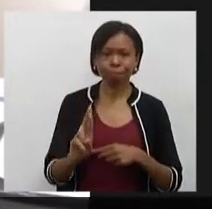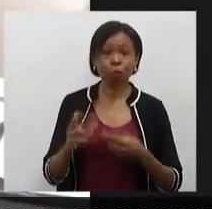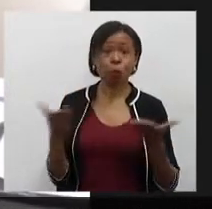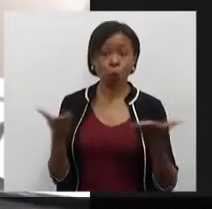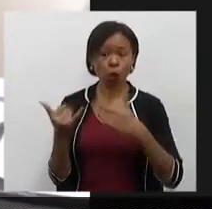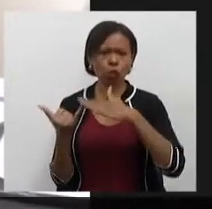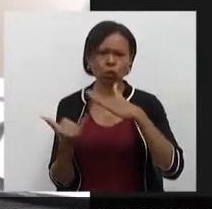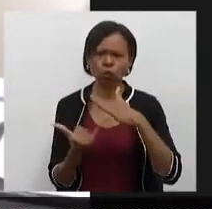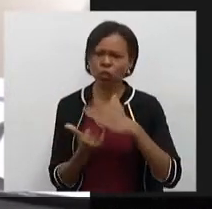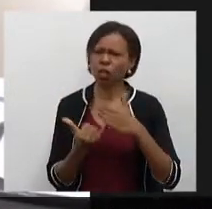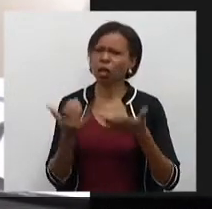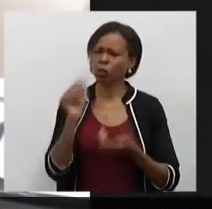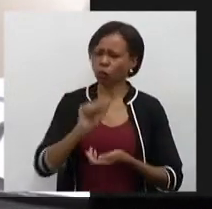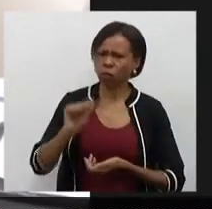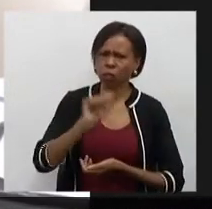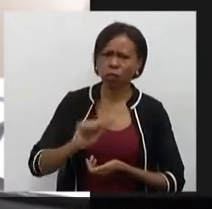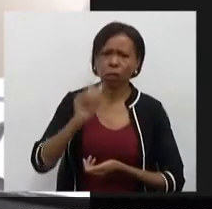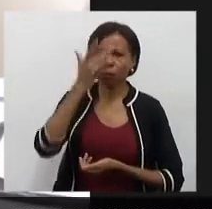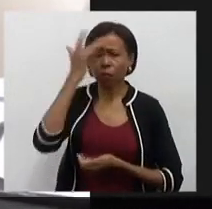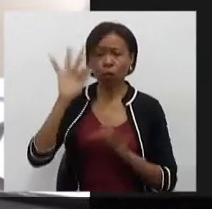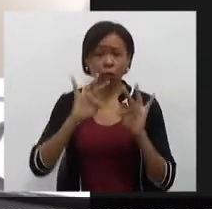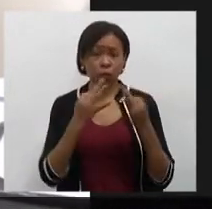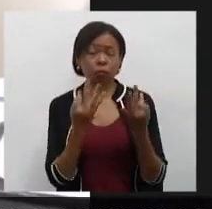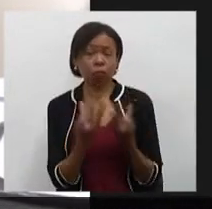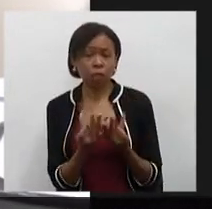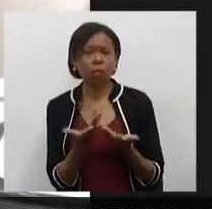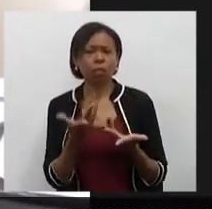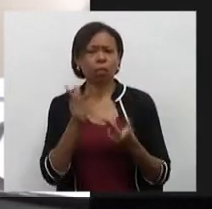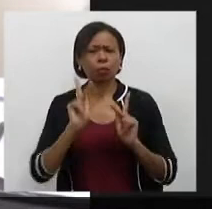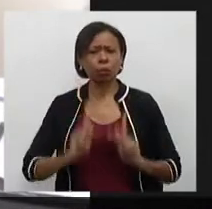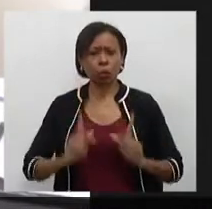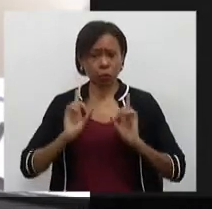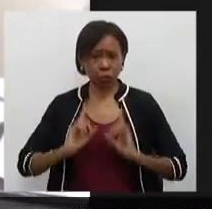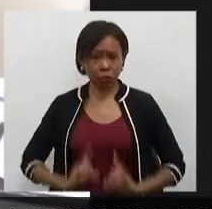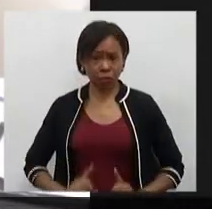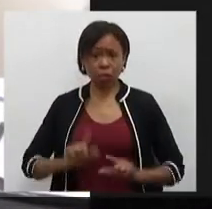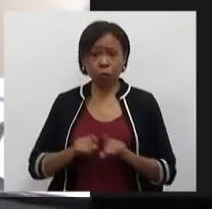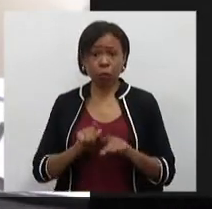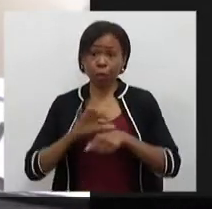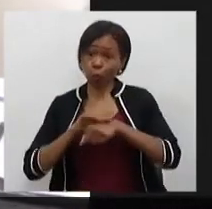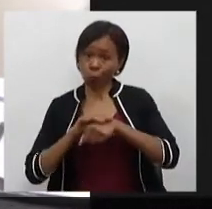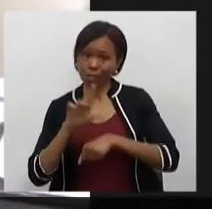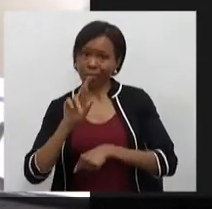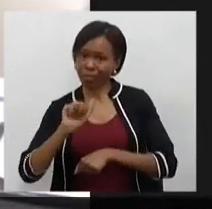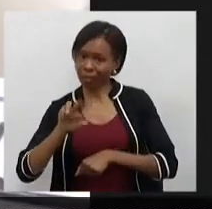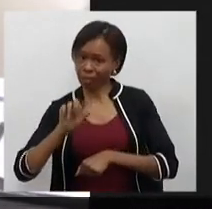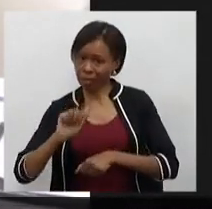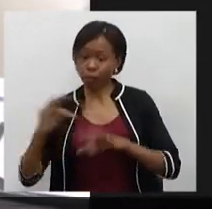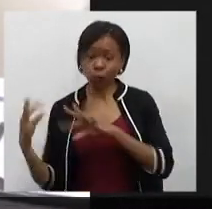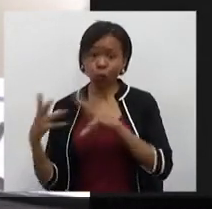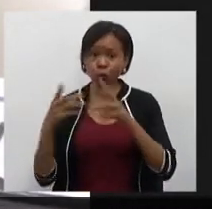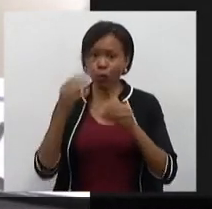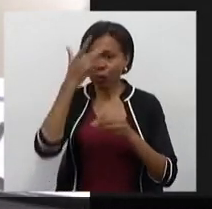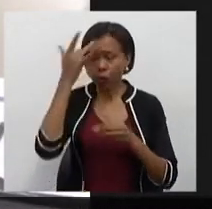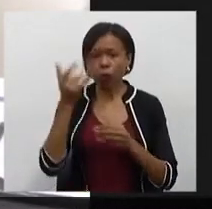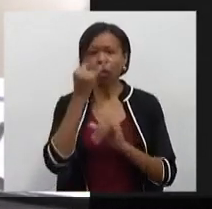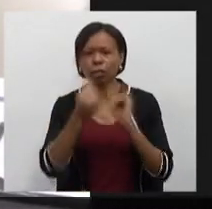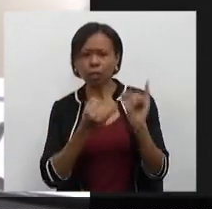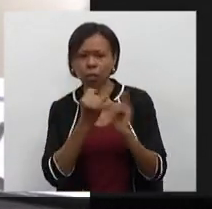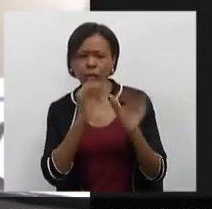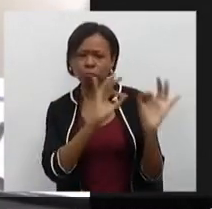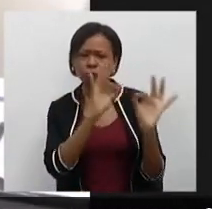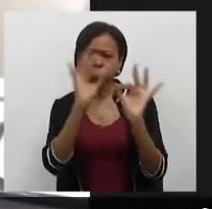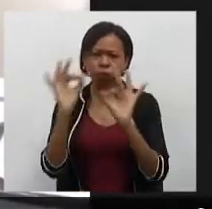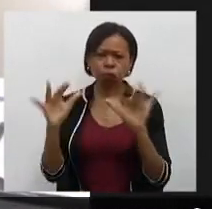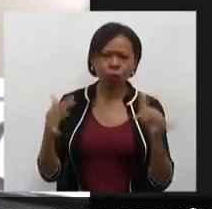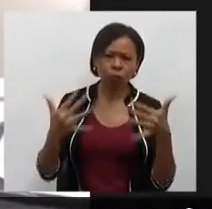familiares de pessoas com deficiência e também doenças raras, e a todos que acompanham essa transmissão pela internet, que acompanham